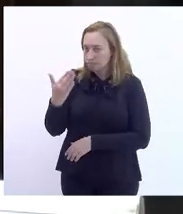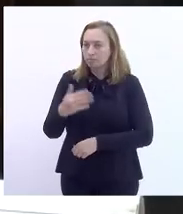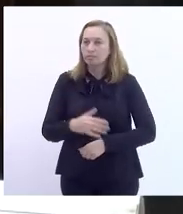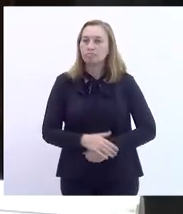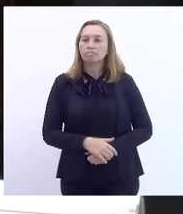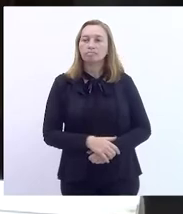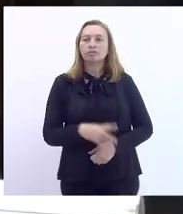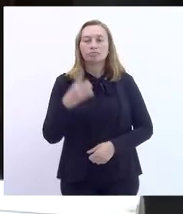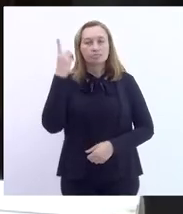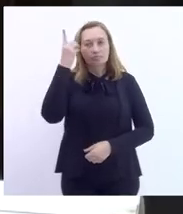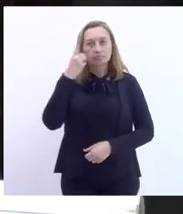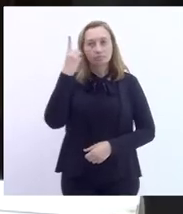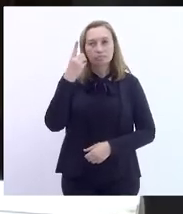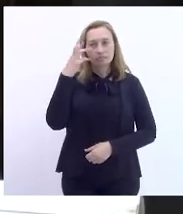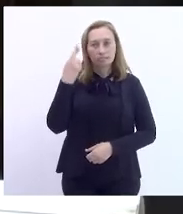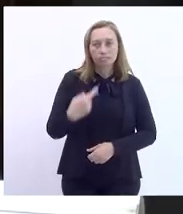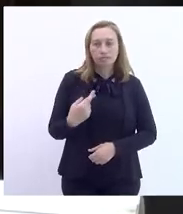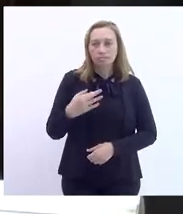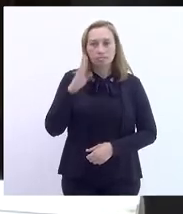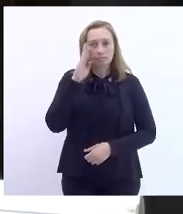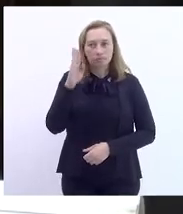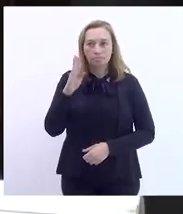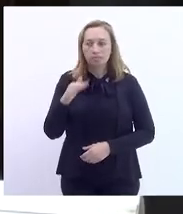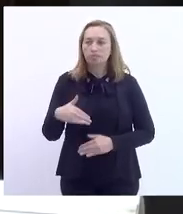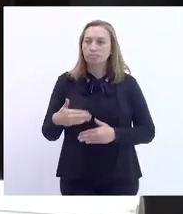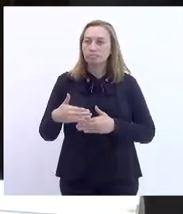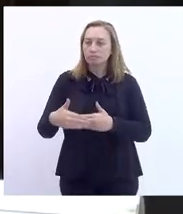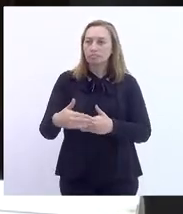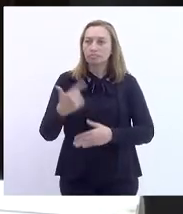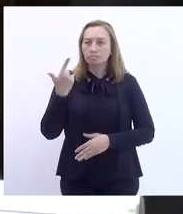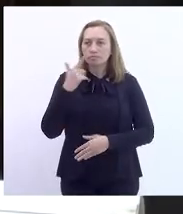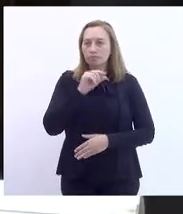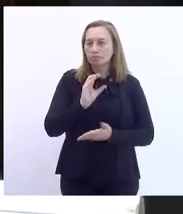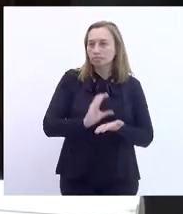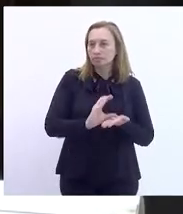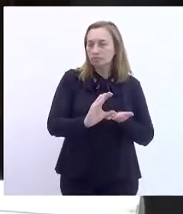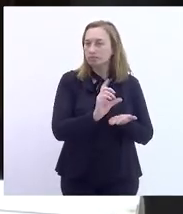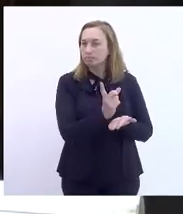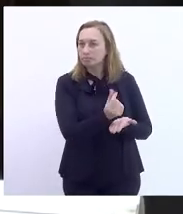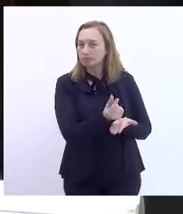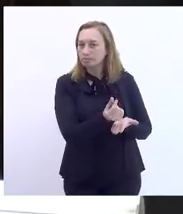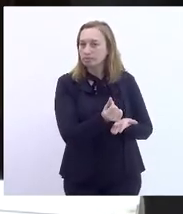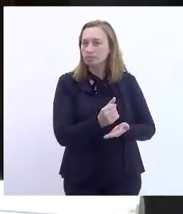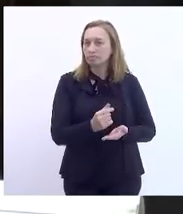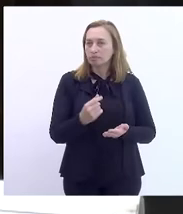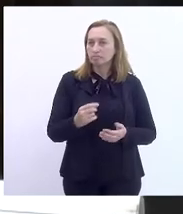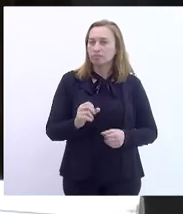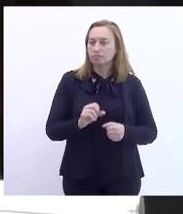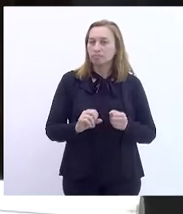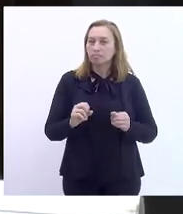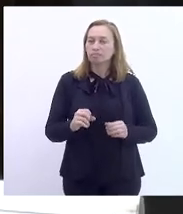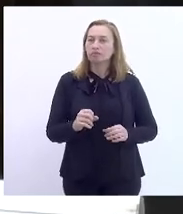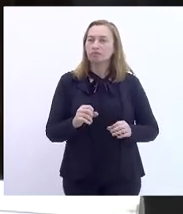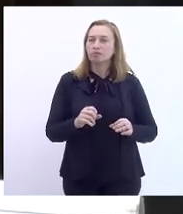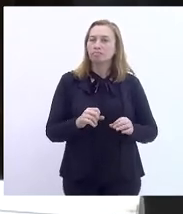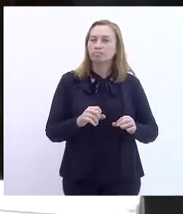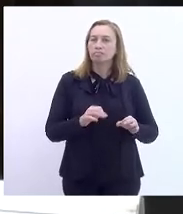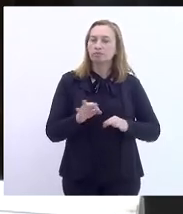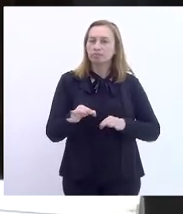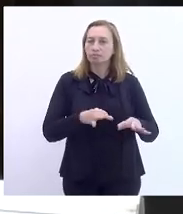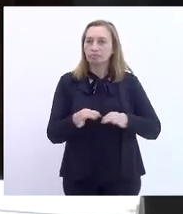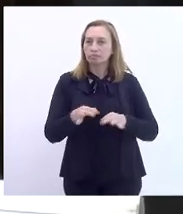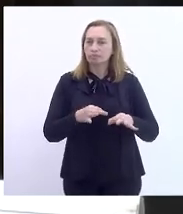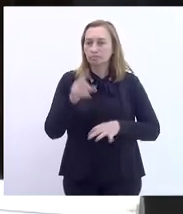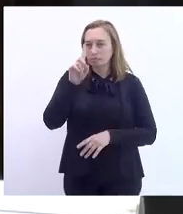Inclusive a deputada Renata Souza que foi fundamental nesse processo para a gente conseguir o orçamento para execução do Programa de Proteção dos Defensores